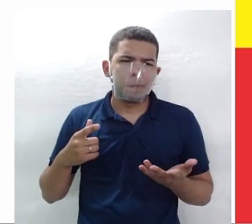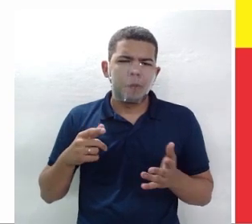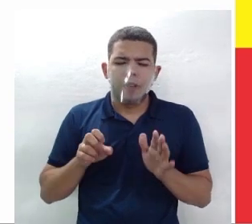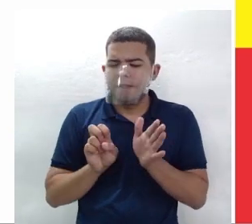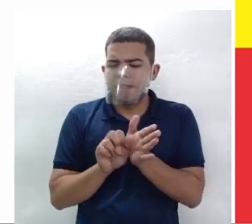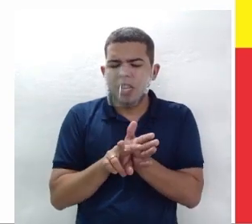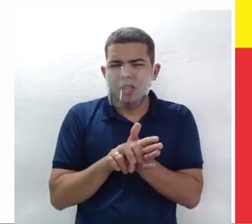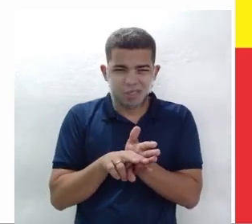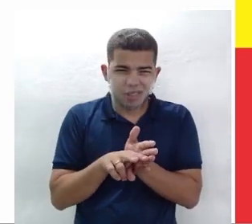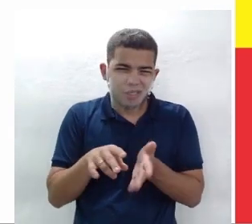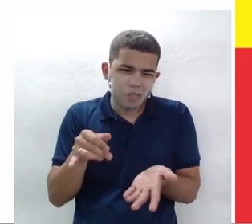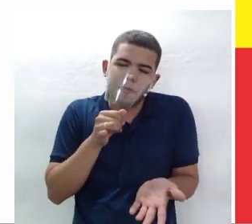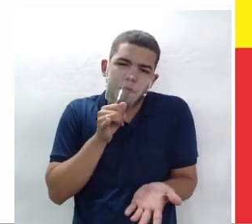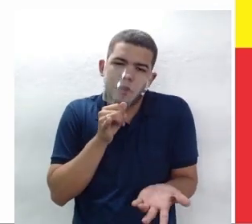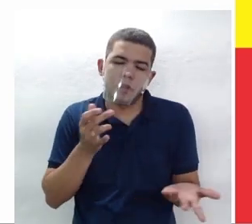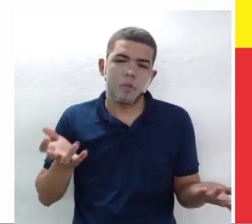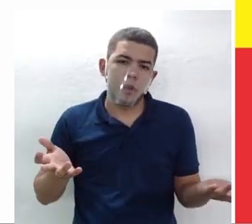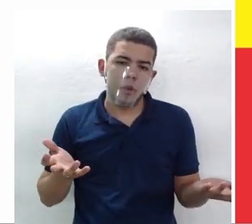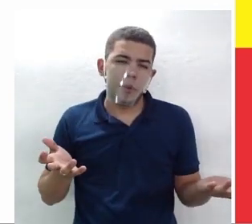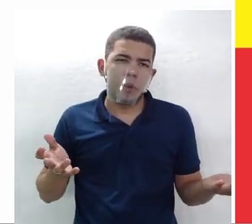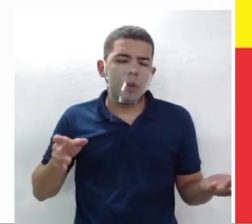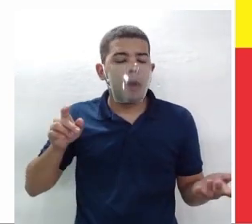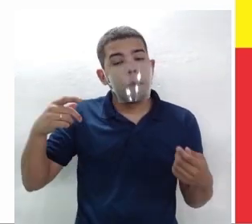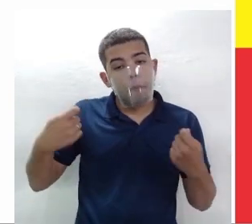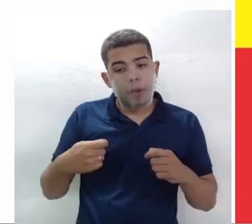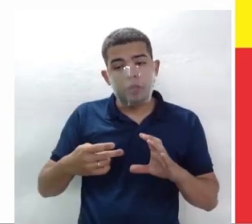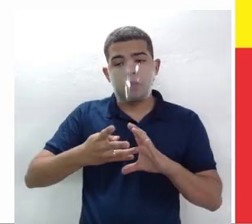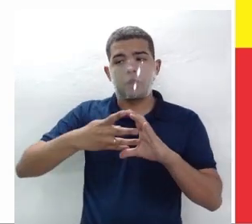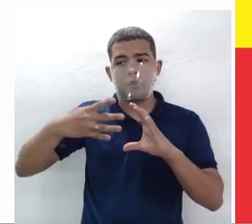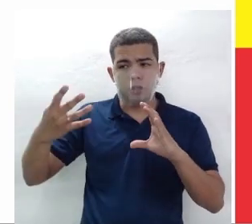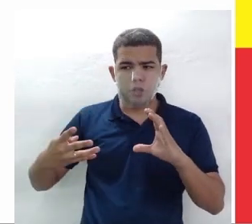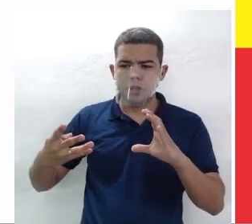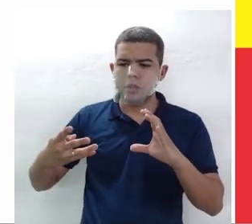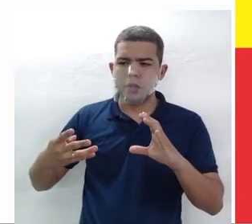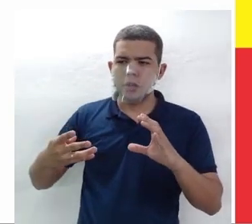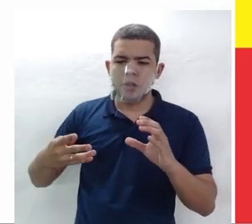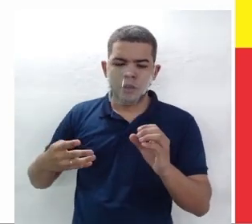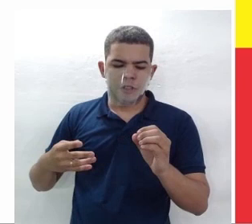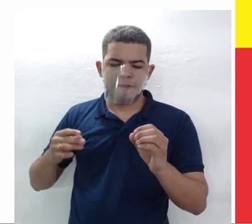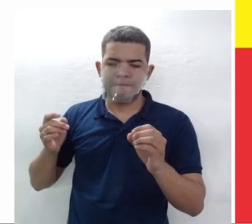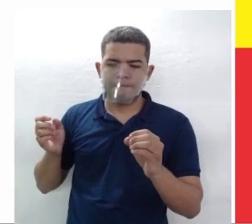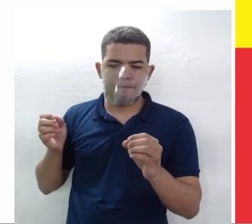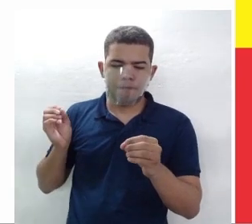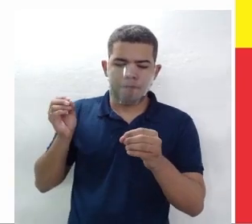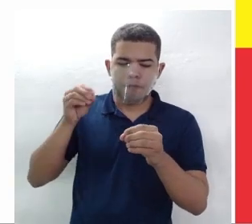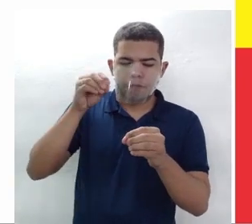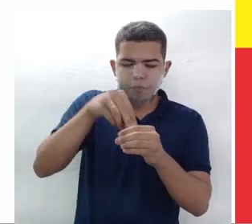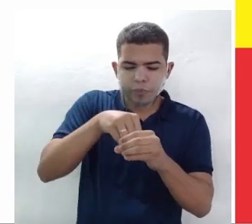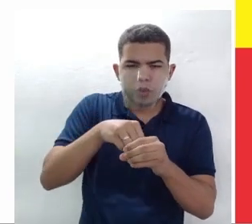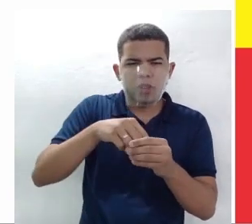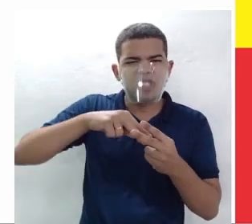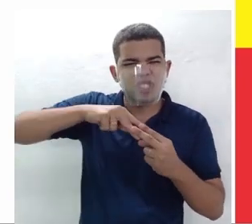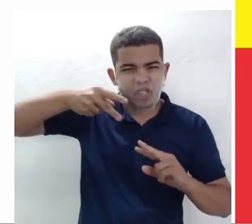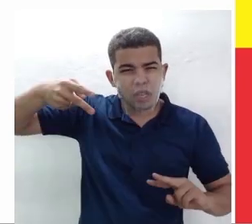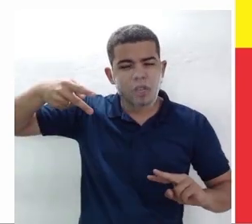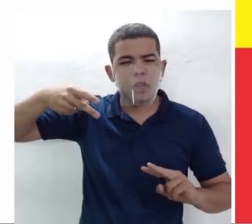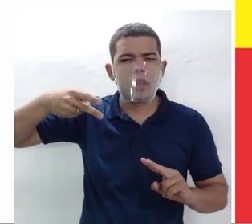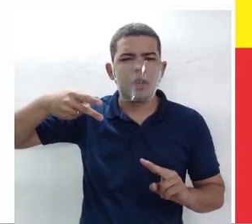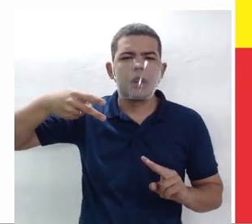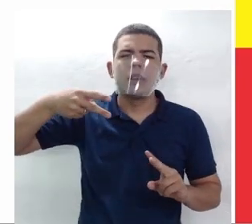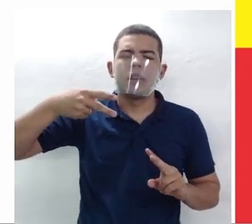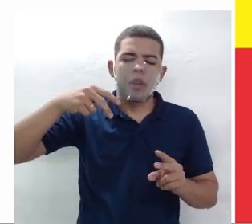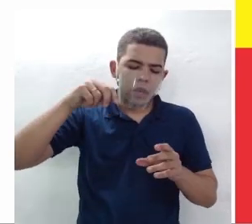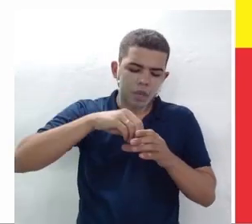vírus. Ele precisa de uma célula para depositar o seu material genético e ali dentro